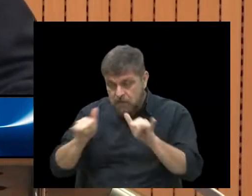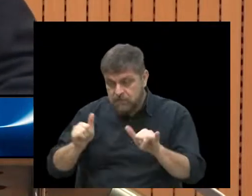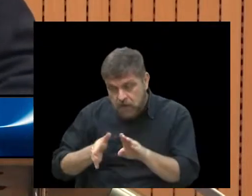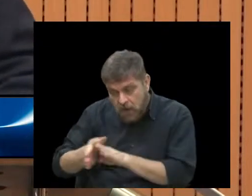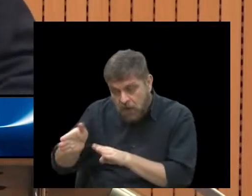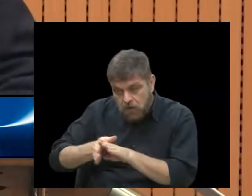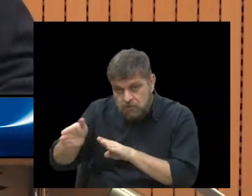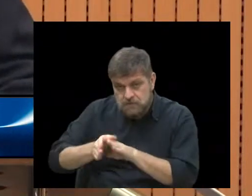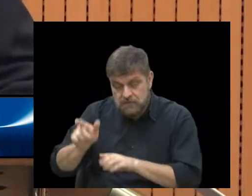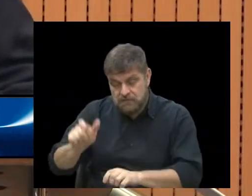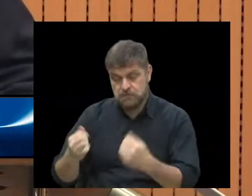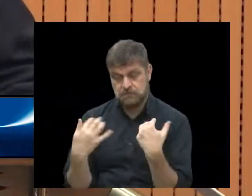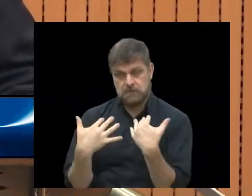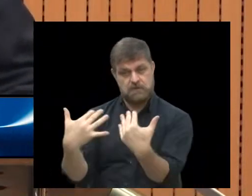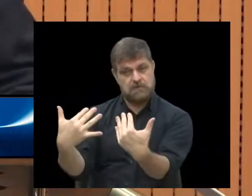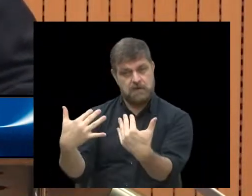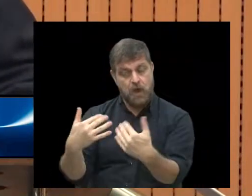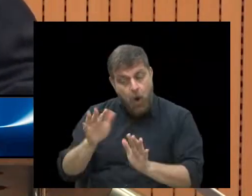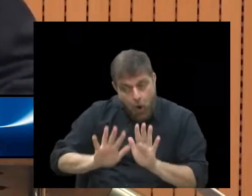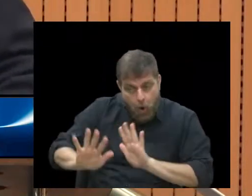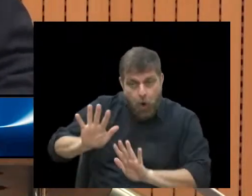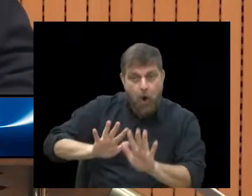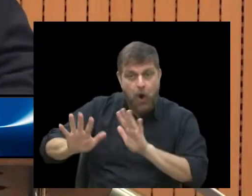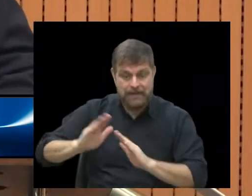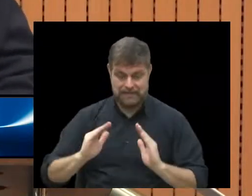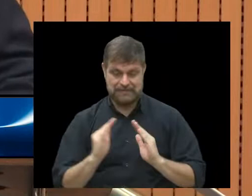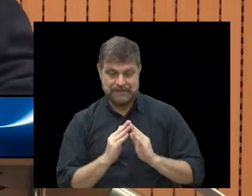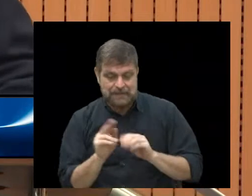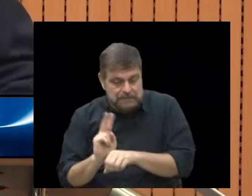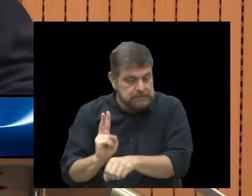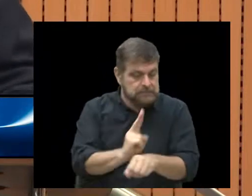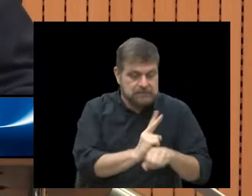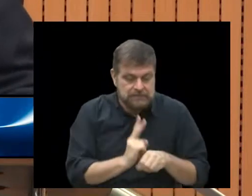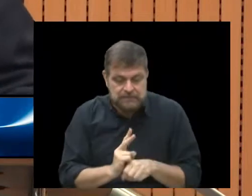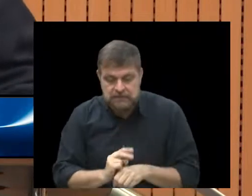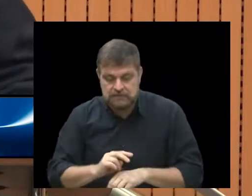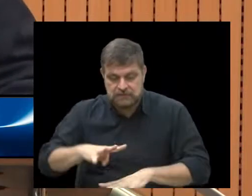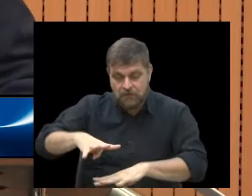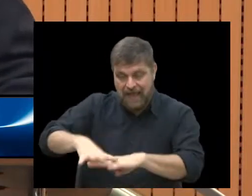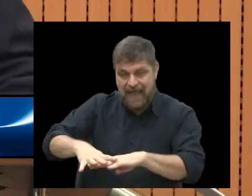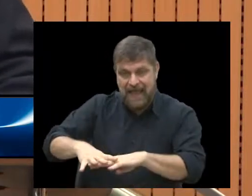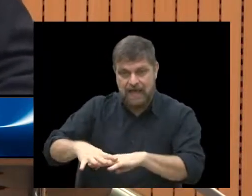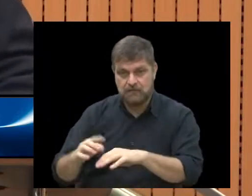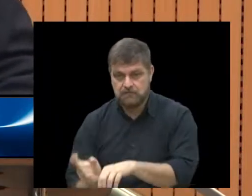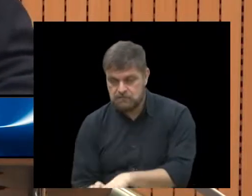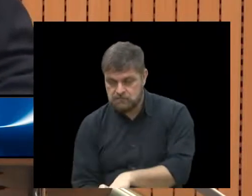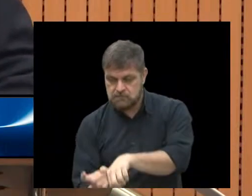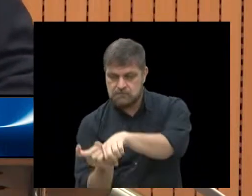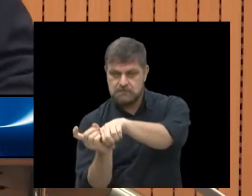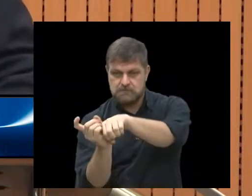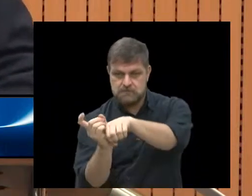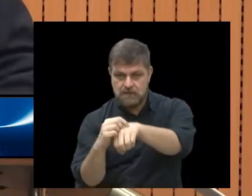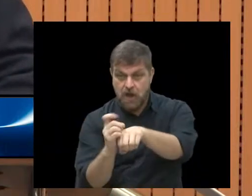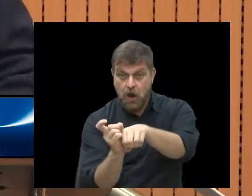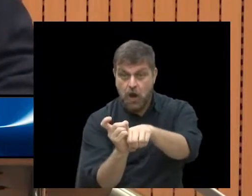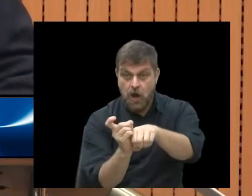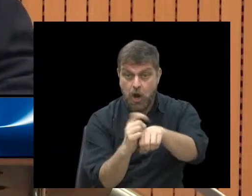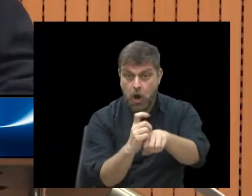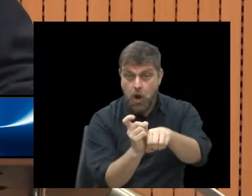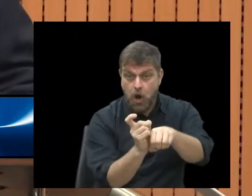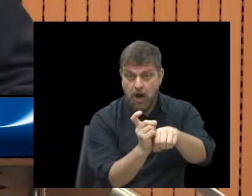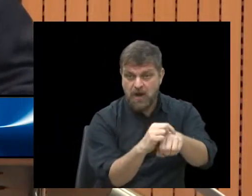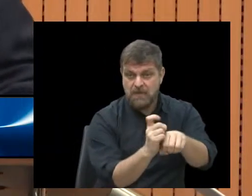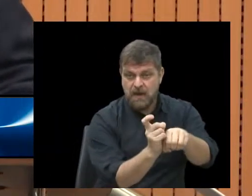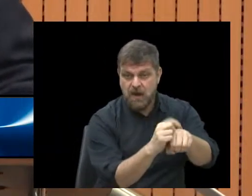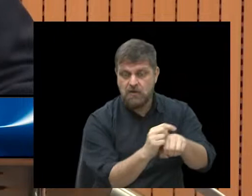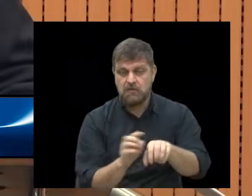que estão nos assistindo, tenha cuidado da casa com ralos. Eles estão vindo pelos ralos, os escorpiões. Então,